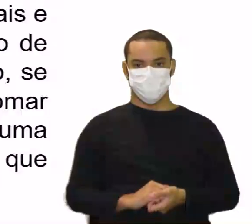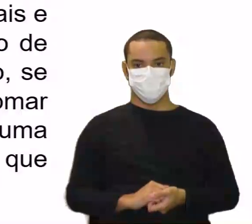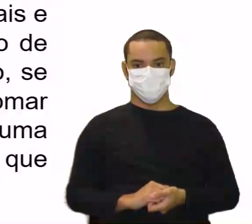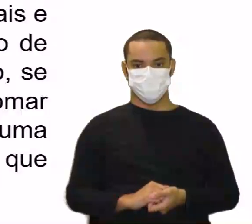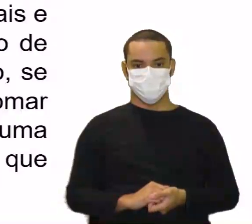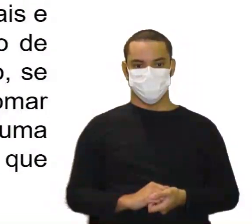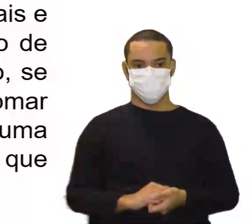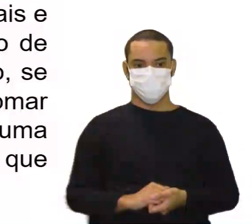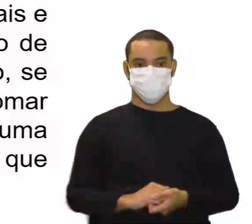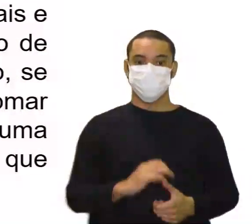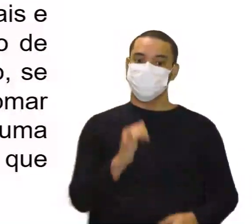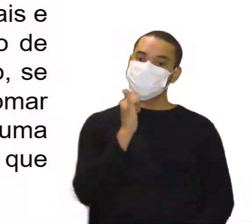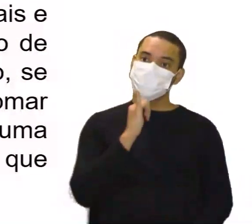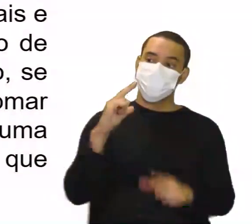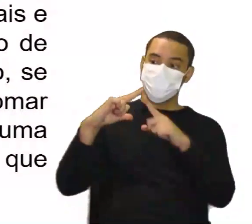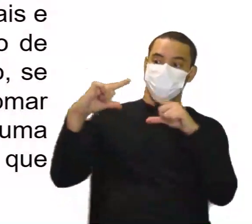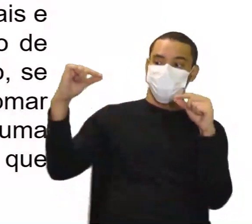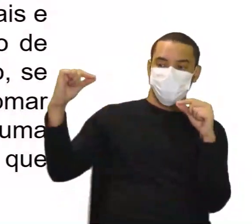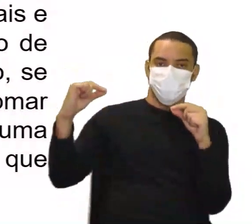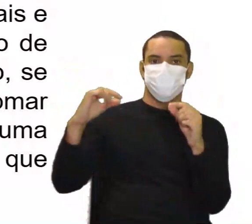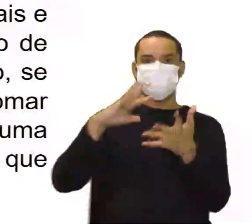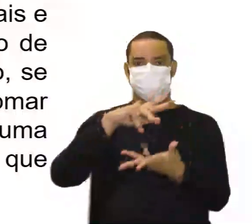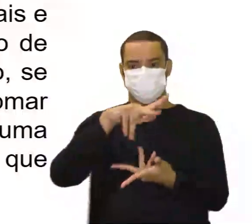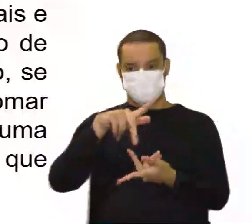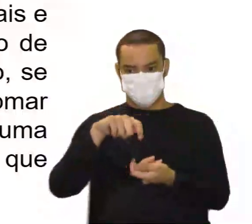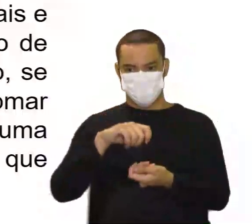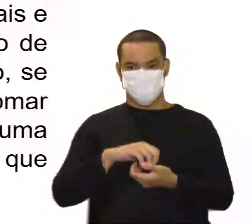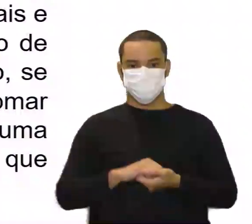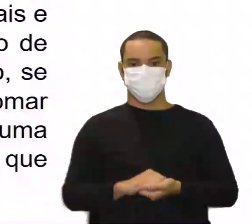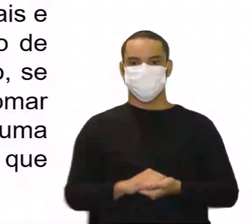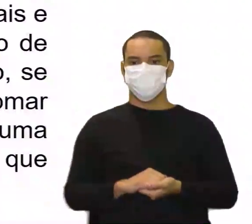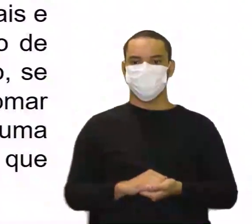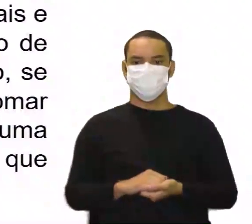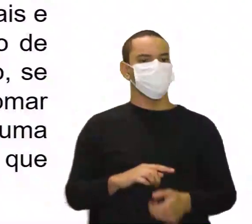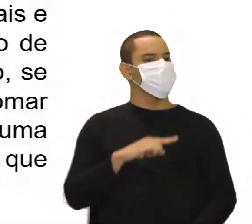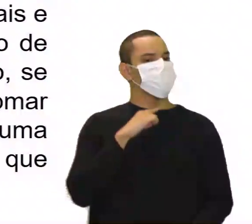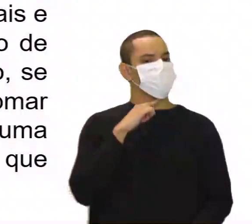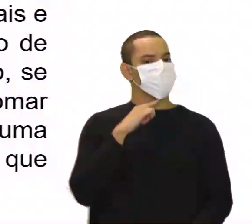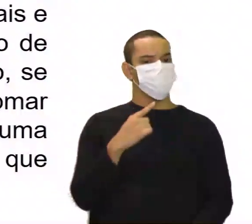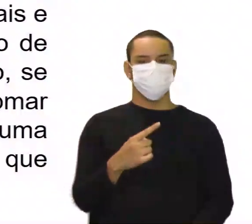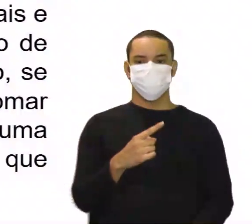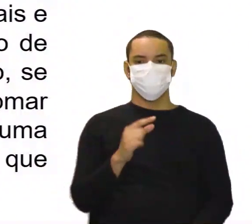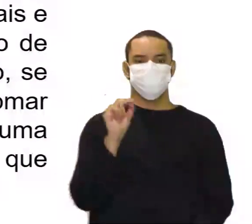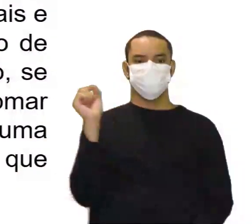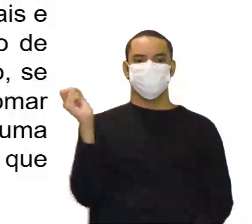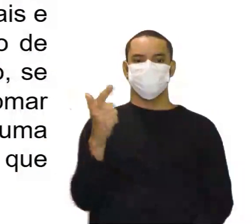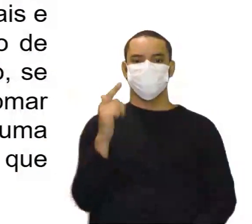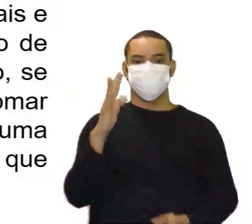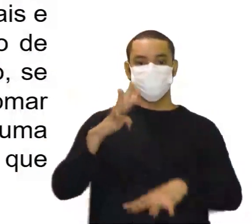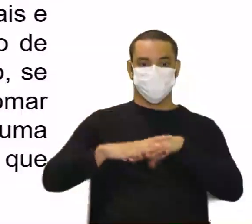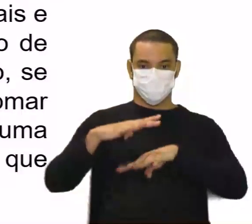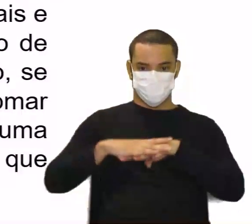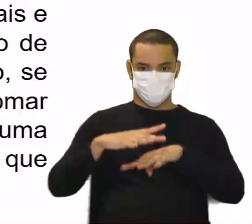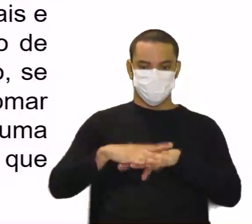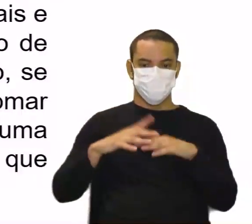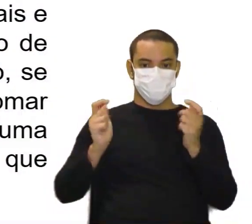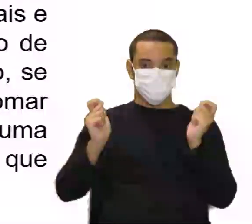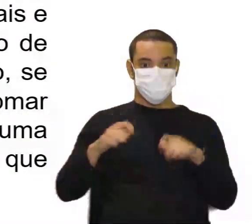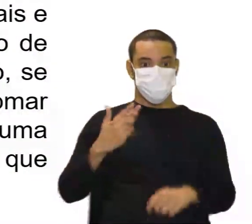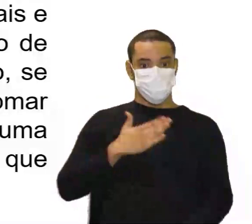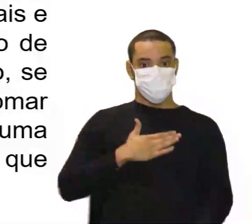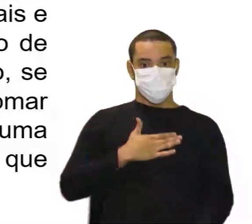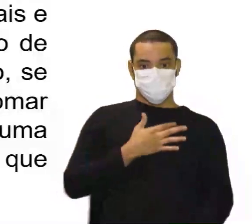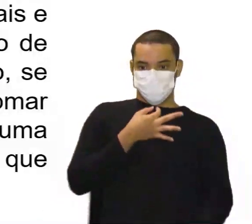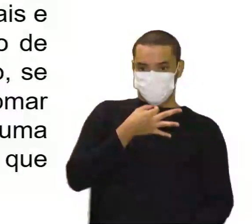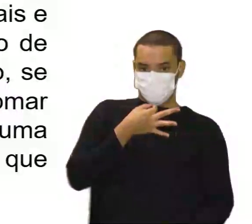Exemplo, a Lua gira ao redor da Terra e a Terra ao redor do Sol. Não duvido de que os matemáticos sejam da minha